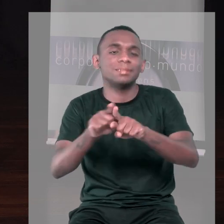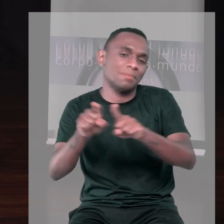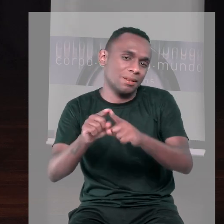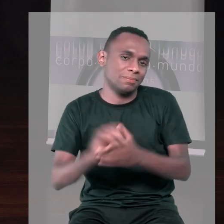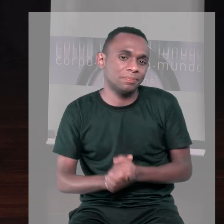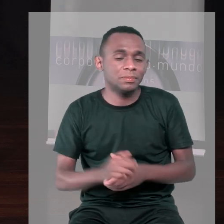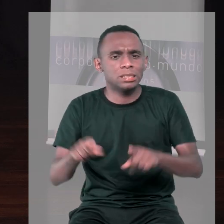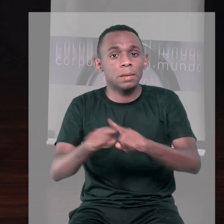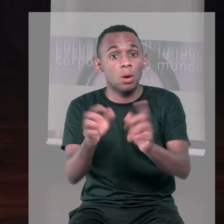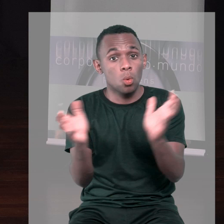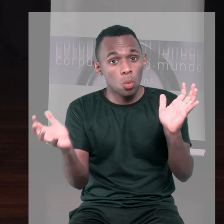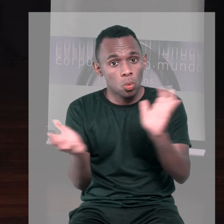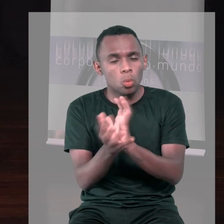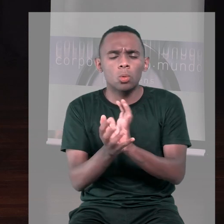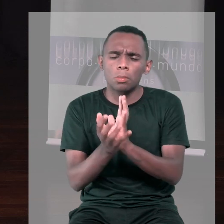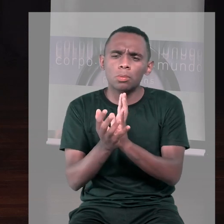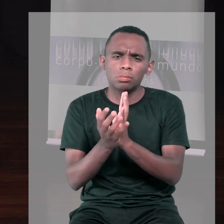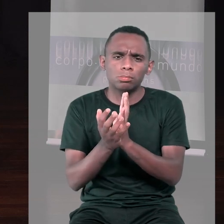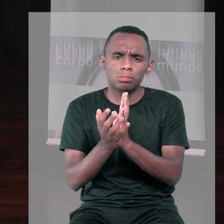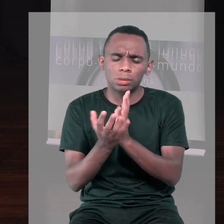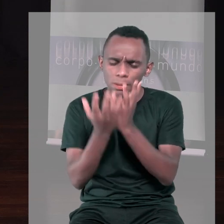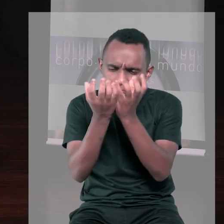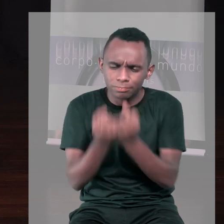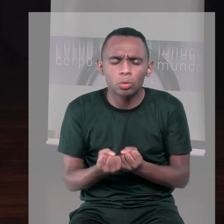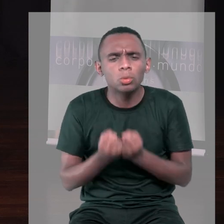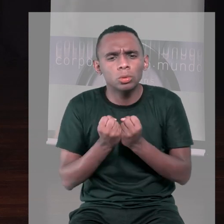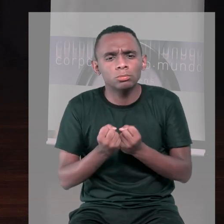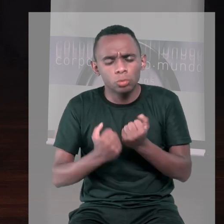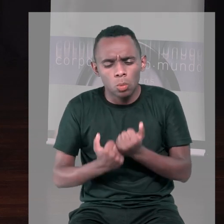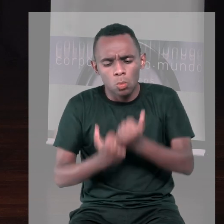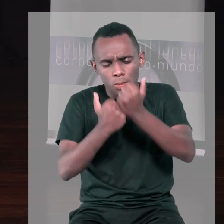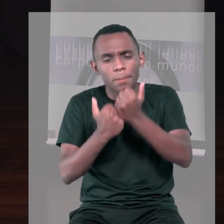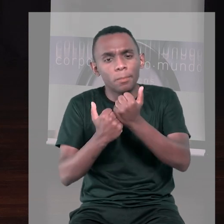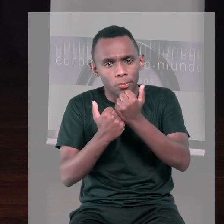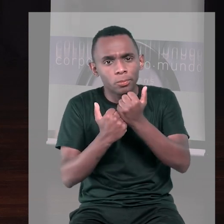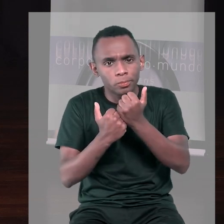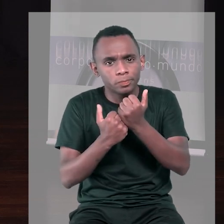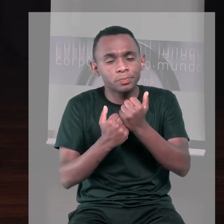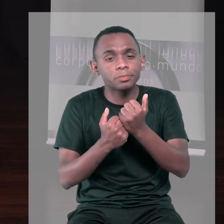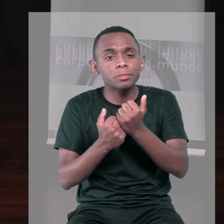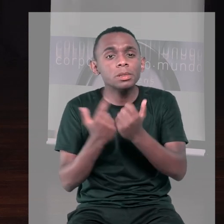Tereza. E o que eu pretendo falar hoje